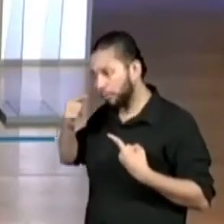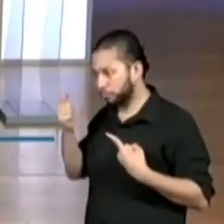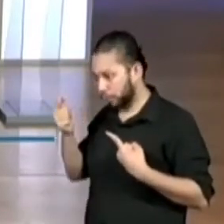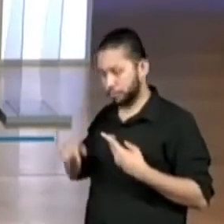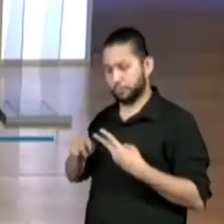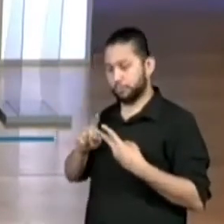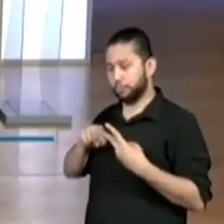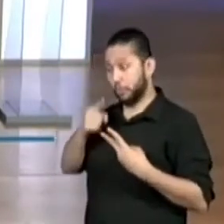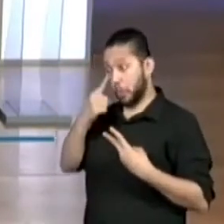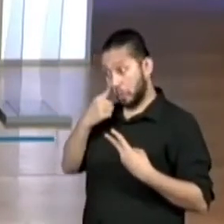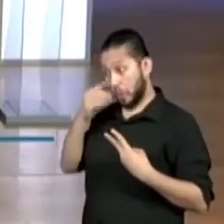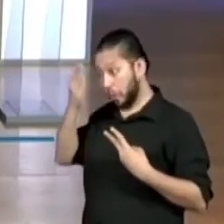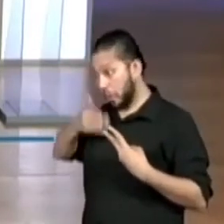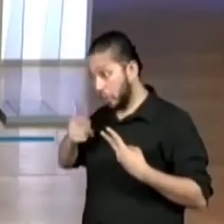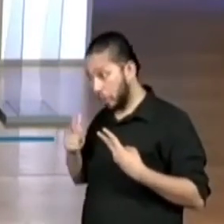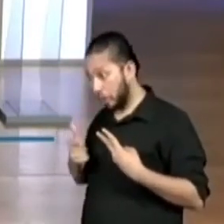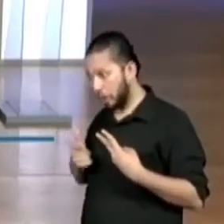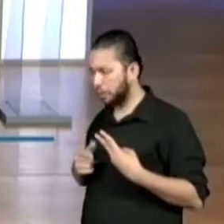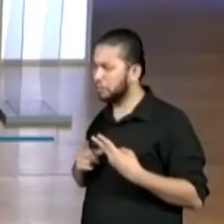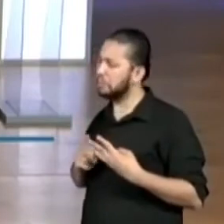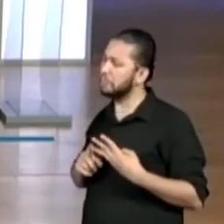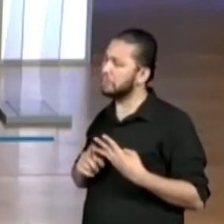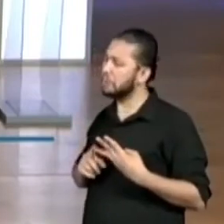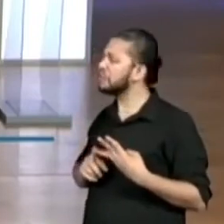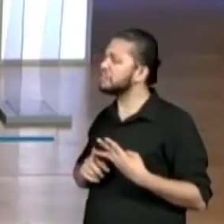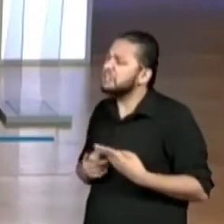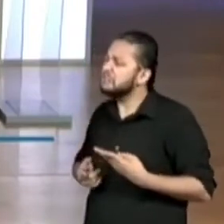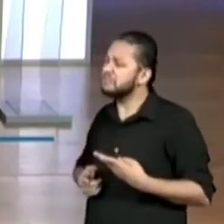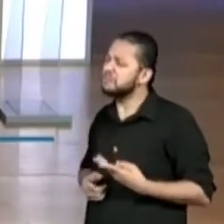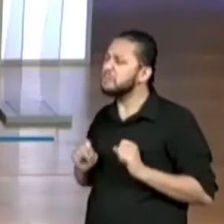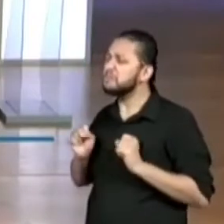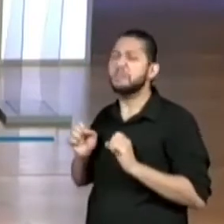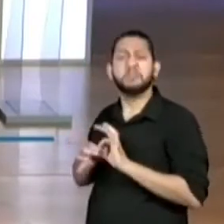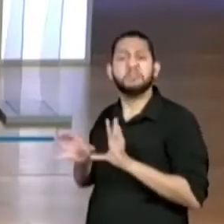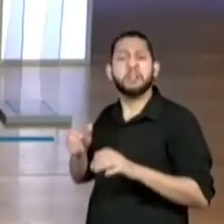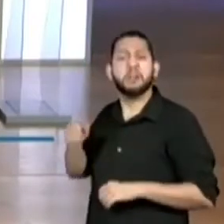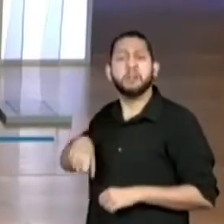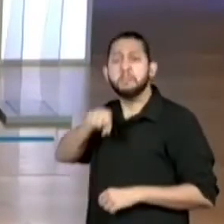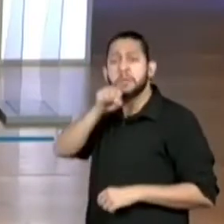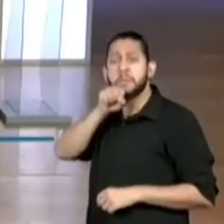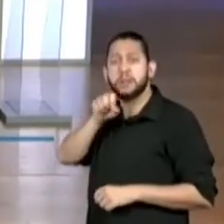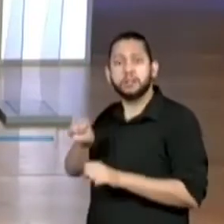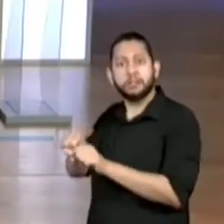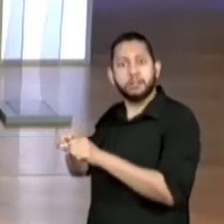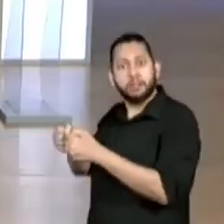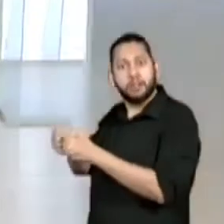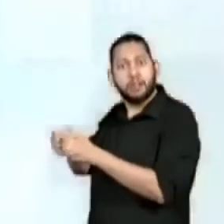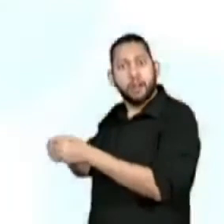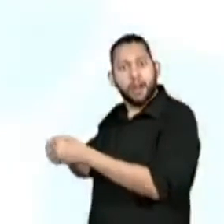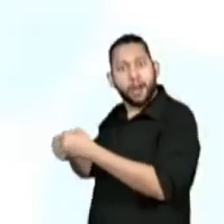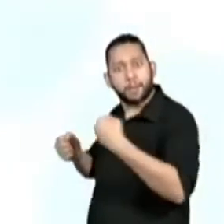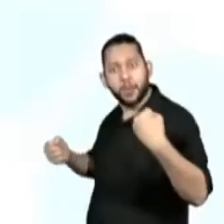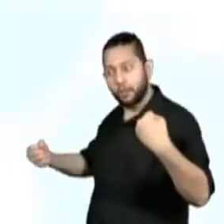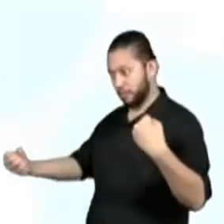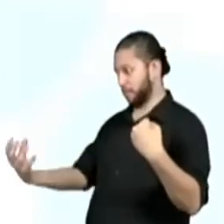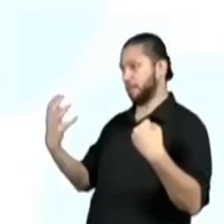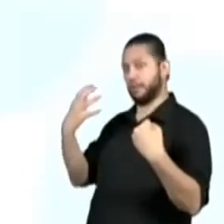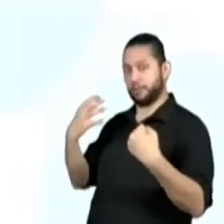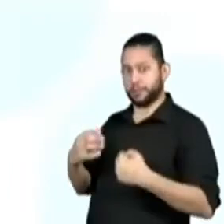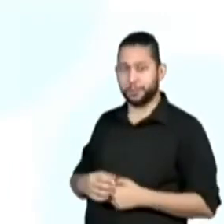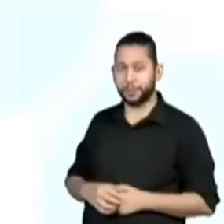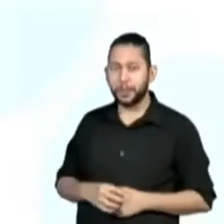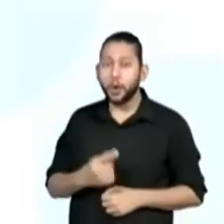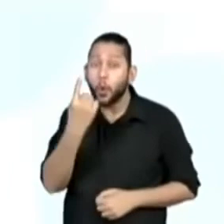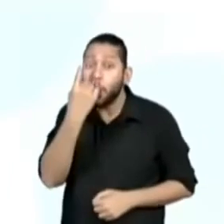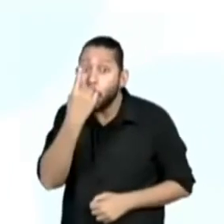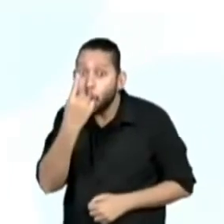Eles se esconderam, mas será que o lobo vai achar? Vamos ver. O primeiro